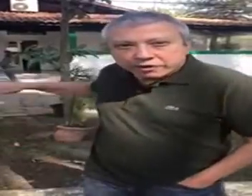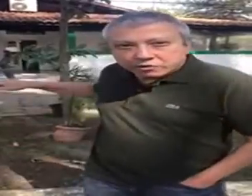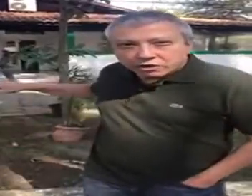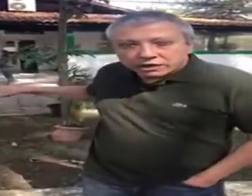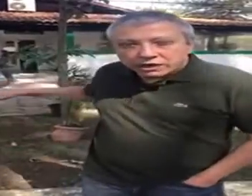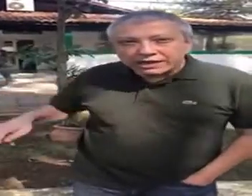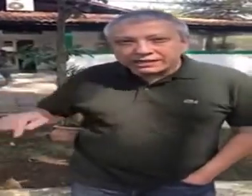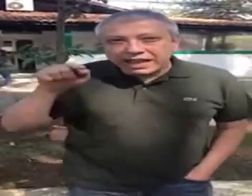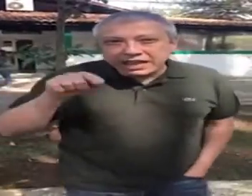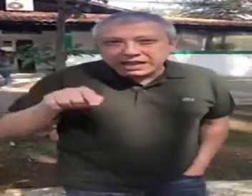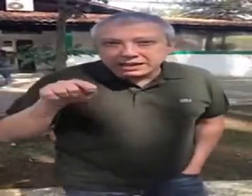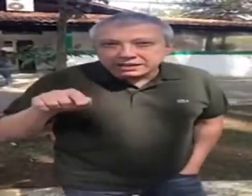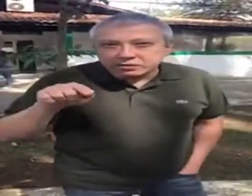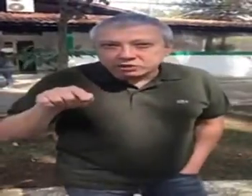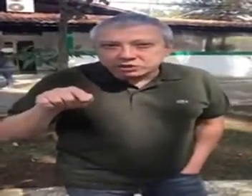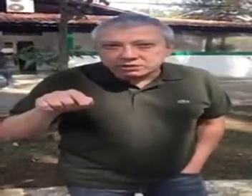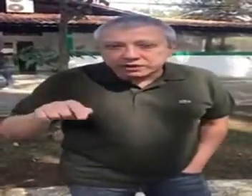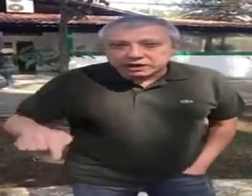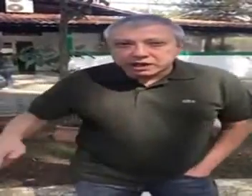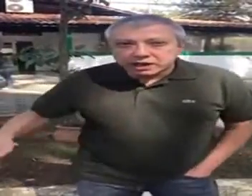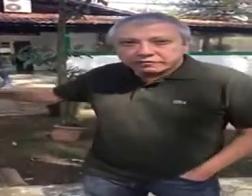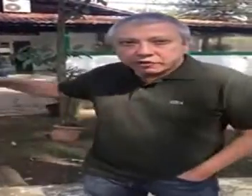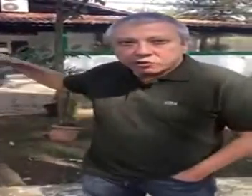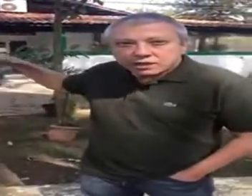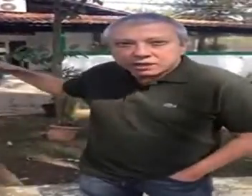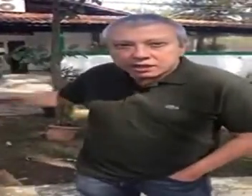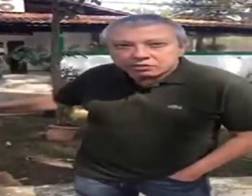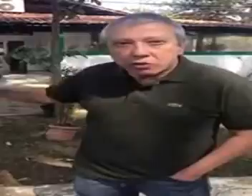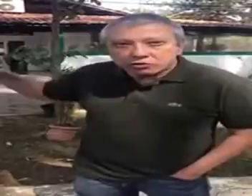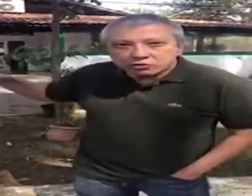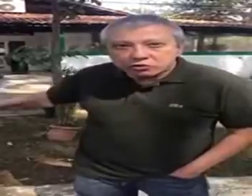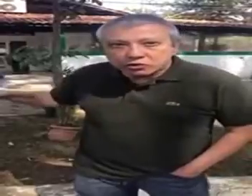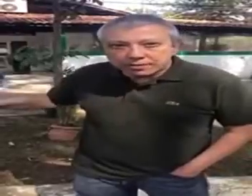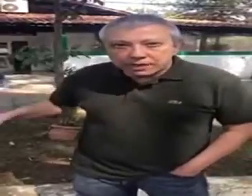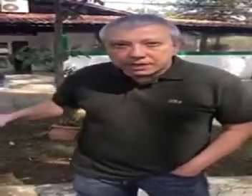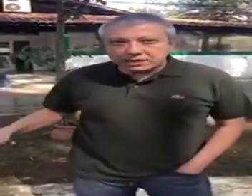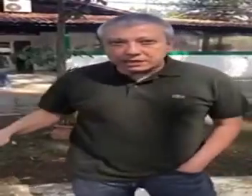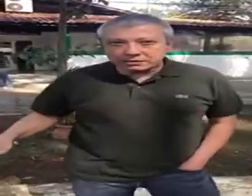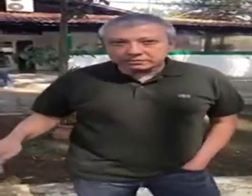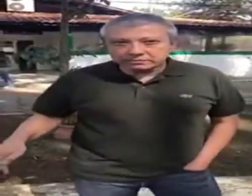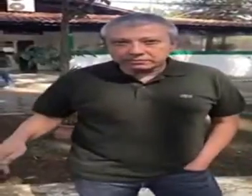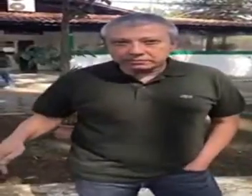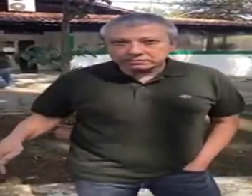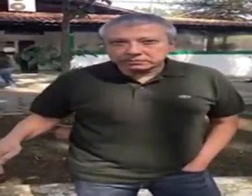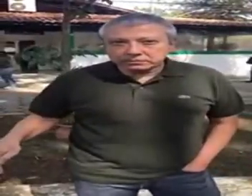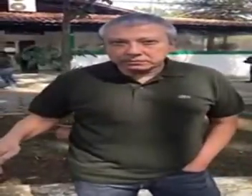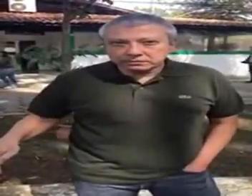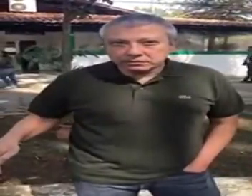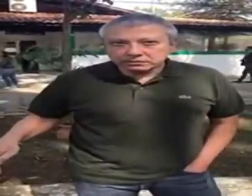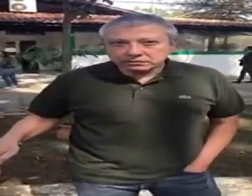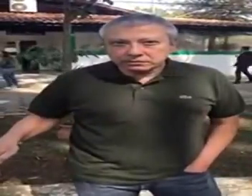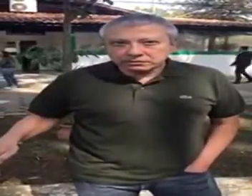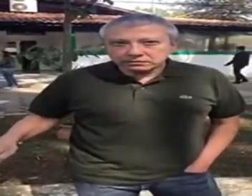Quem promoveu isso aqui, a ideia na executiva, foi do assessor do Júlio Semeghini.